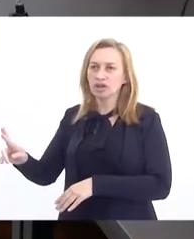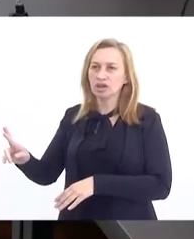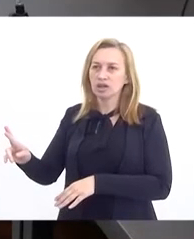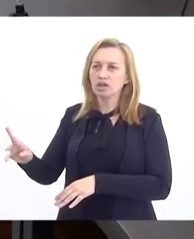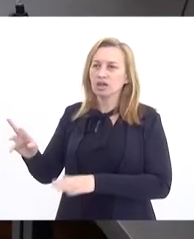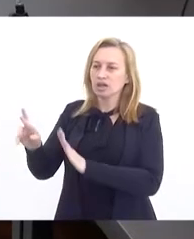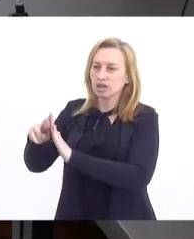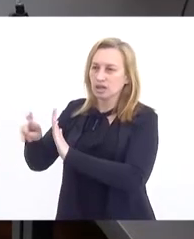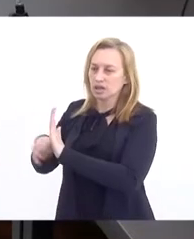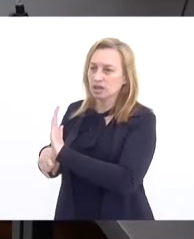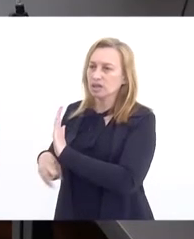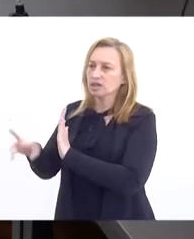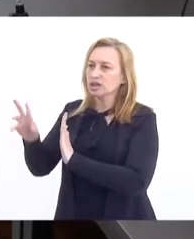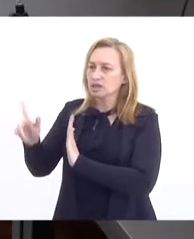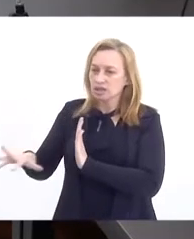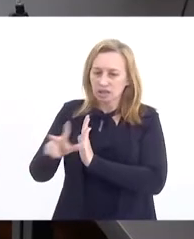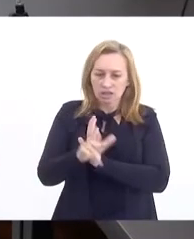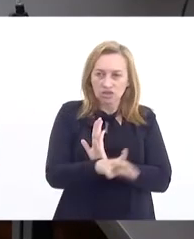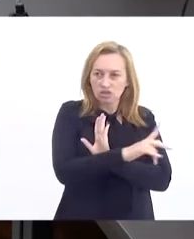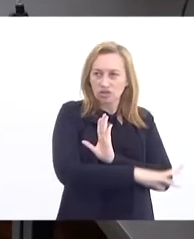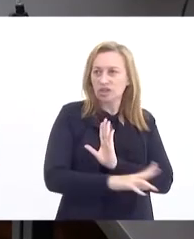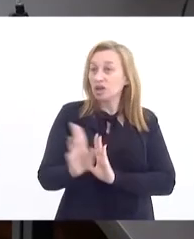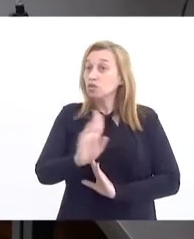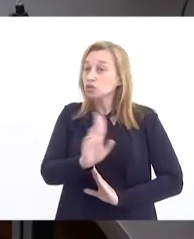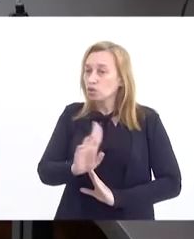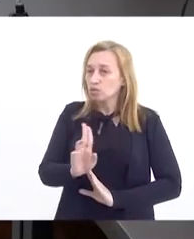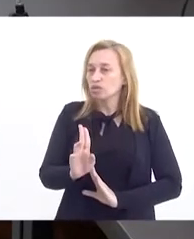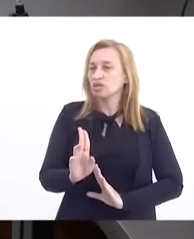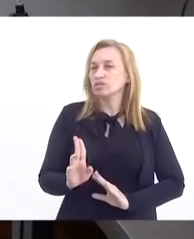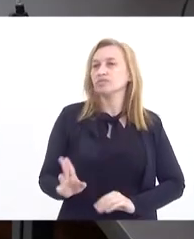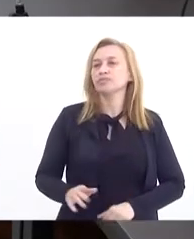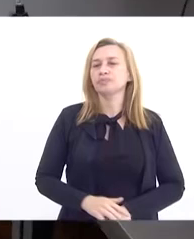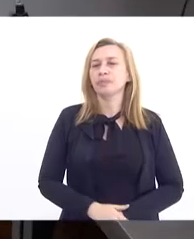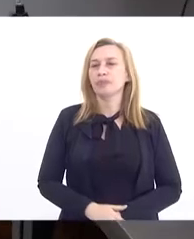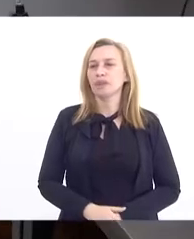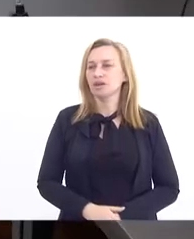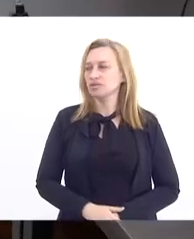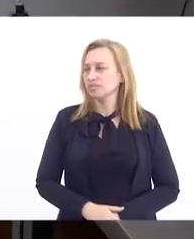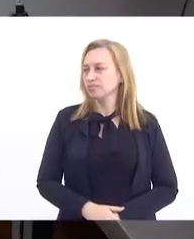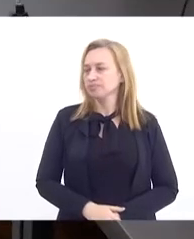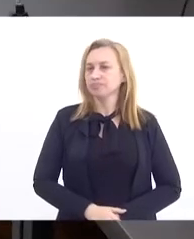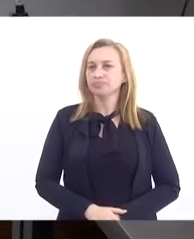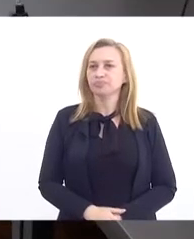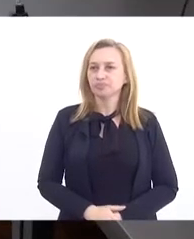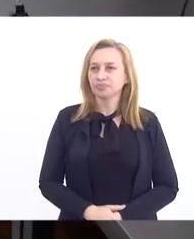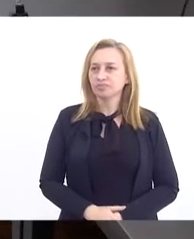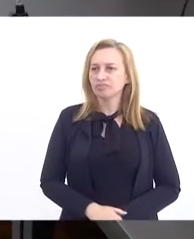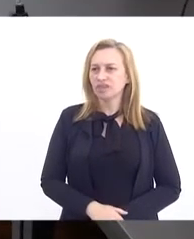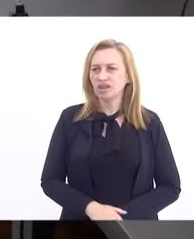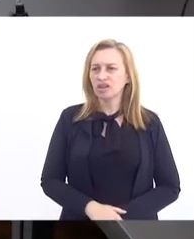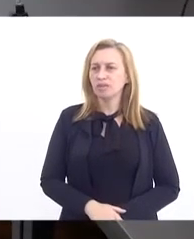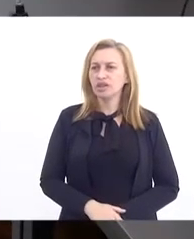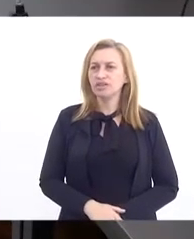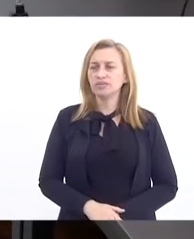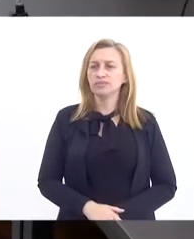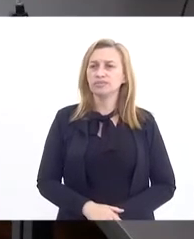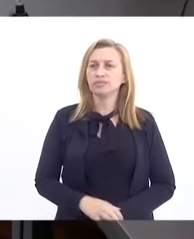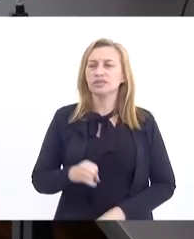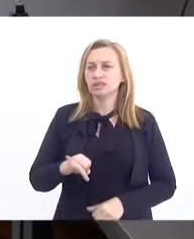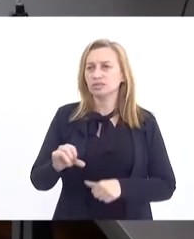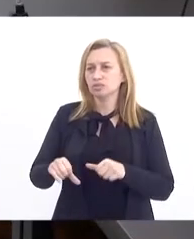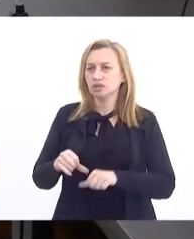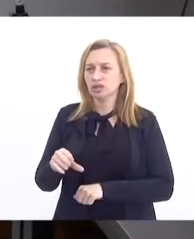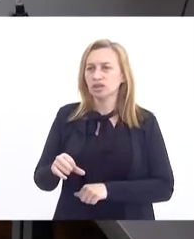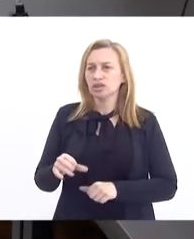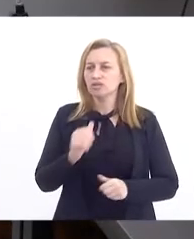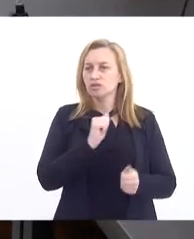retira a sugestão. É o nome do esporte mesmo. É beach soccer. Não tem o que fazer. Não tem jeito. Se mudar para futebol de areia, nós